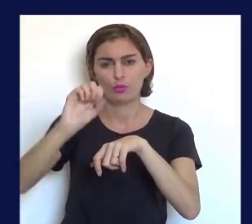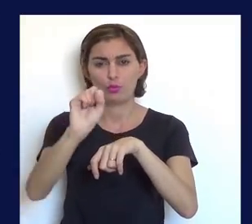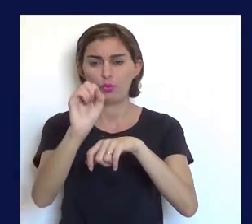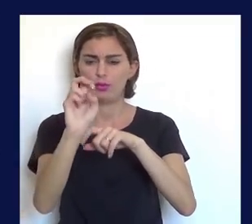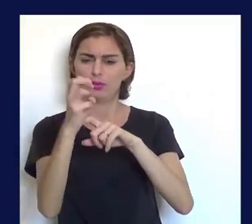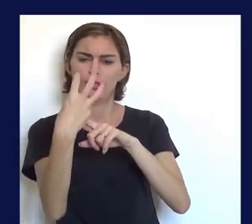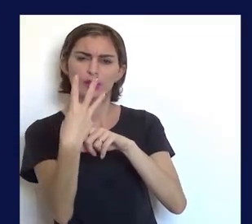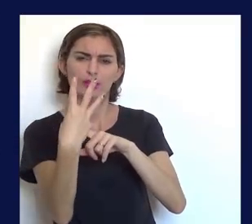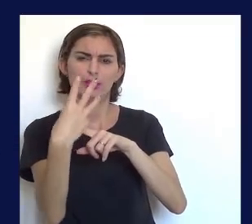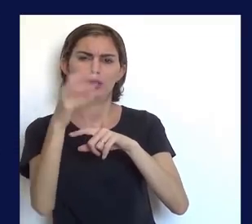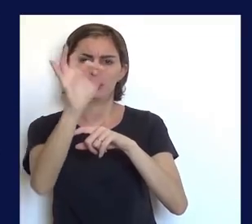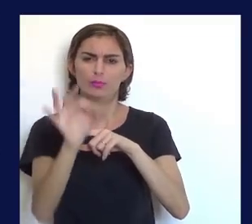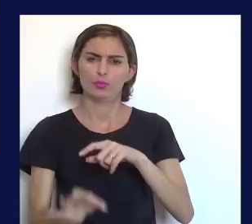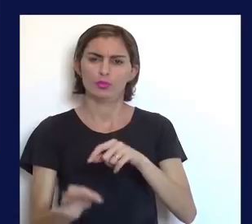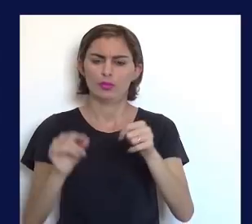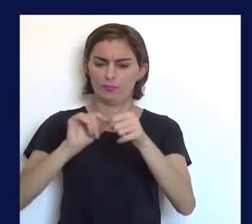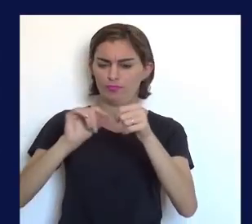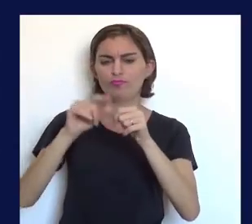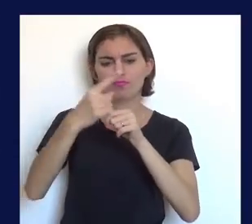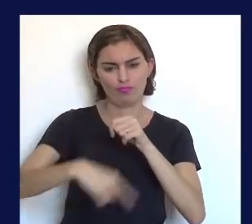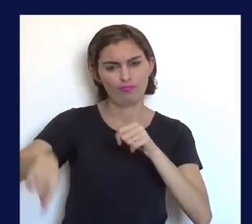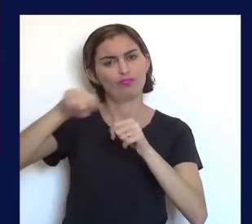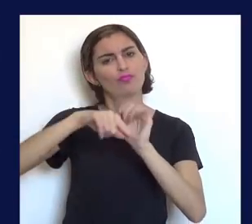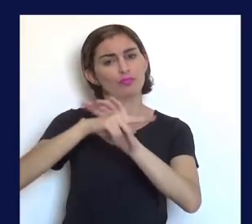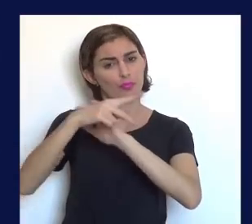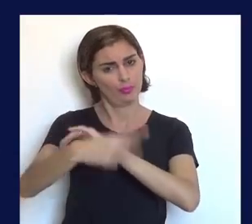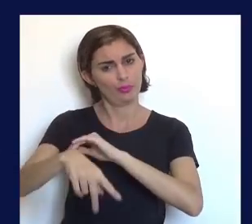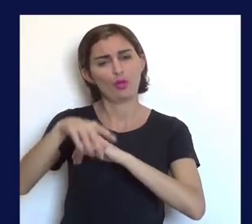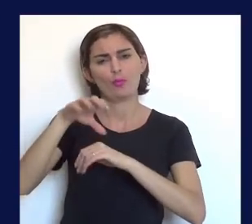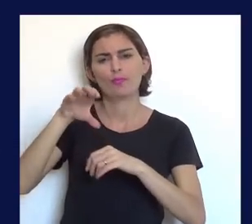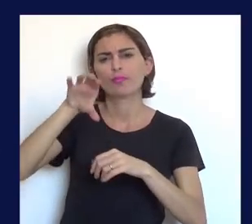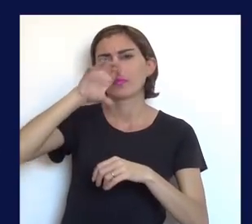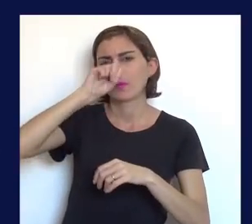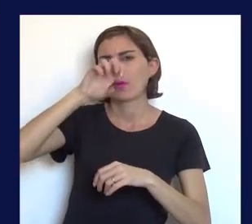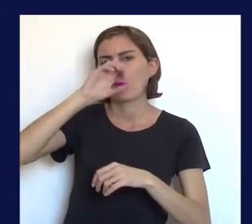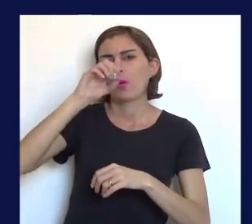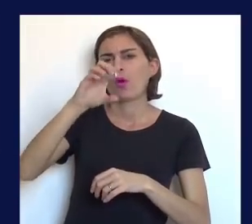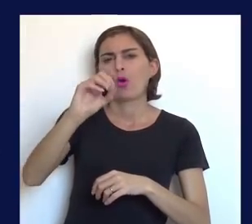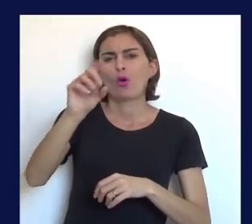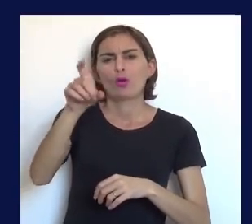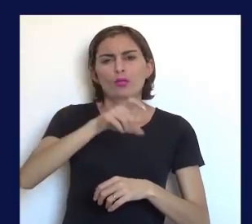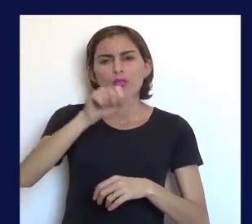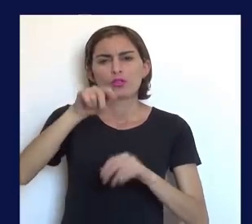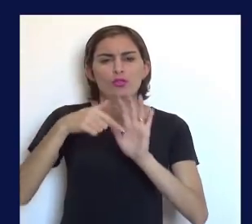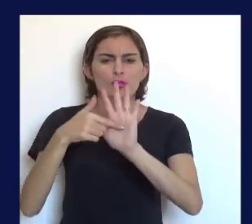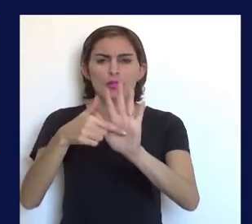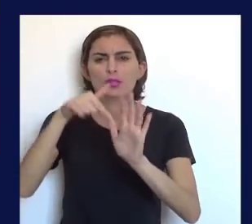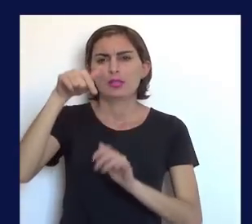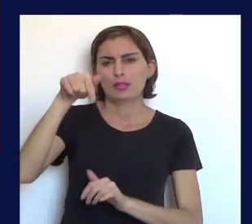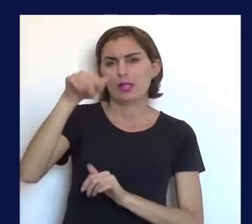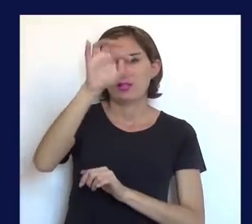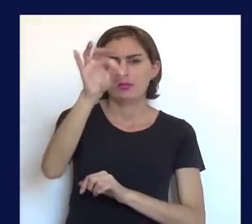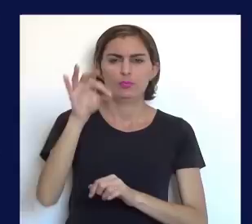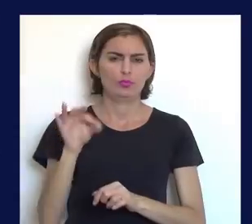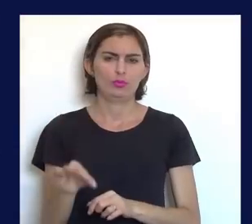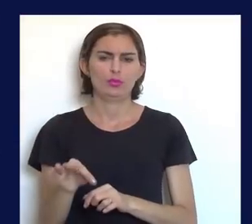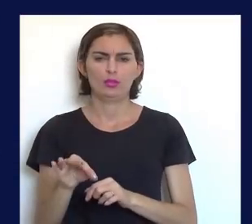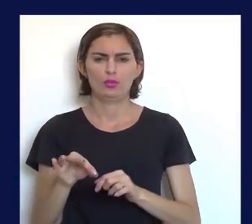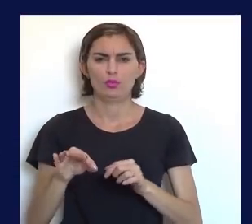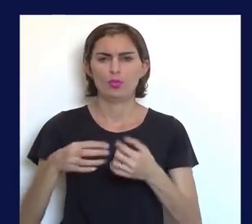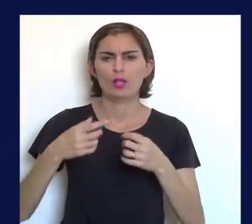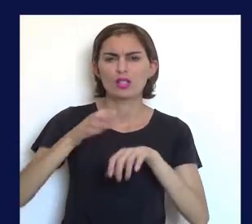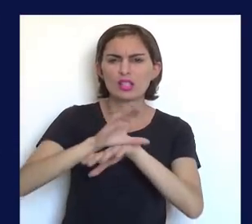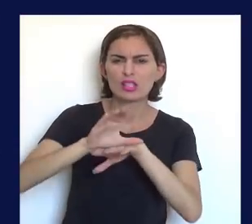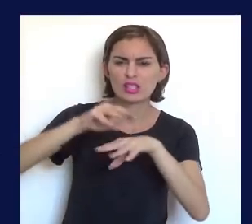de 83% da constituição do pneu. O oxigênio, por sua vez, apresenta 7%.